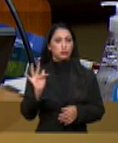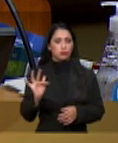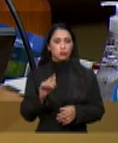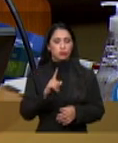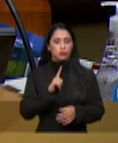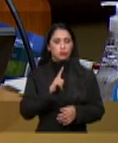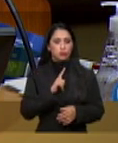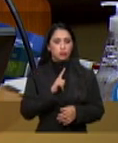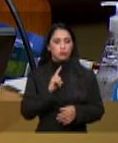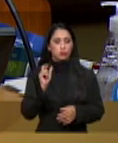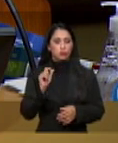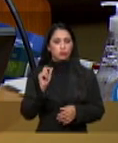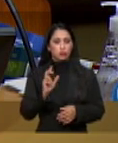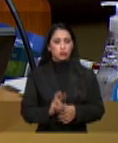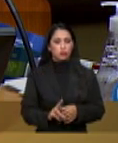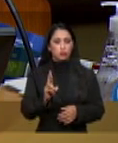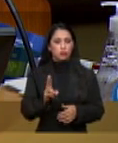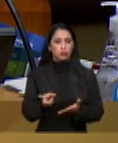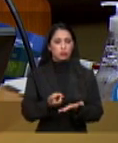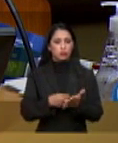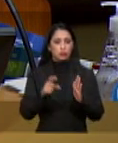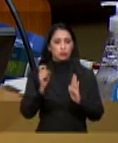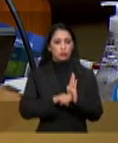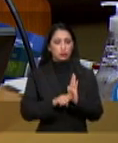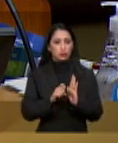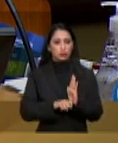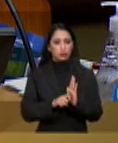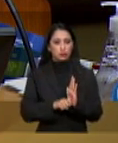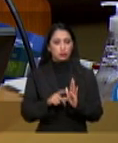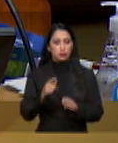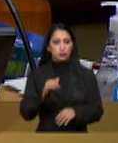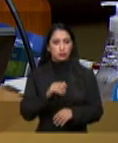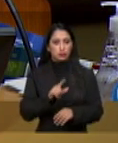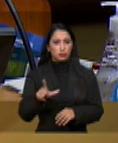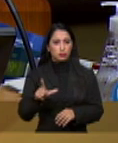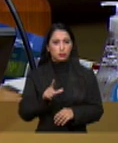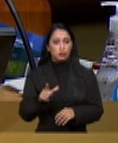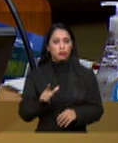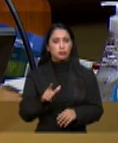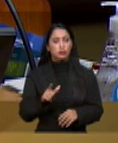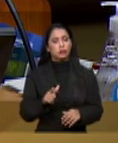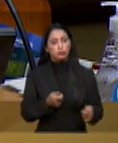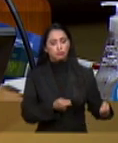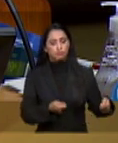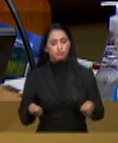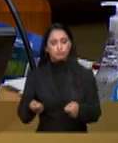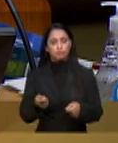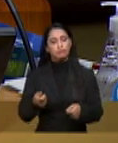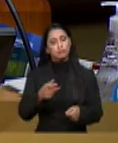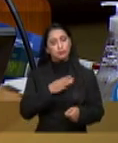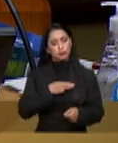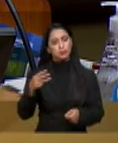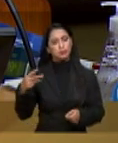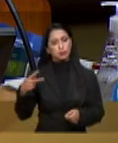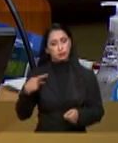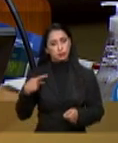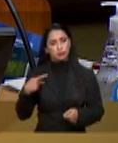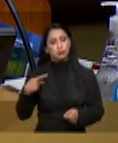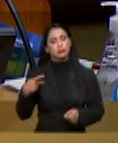refere à remessa de representação fiscal para fins penais ao Ministério Público. Assim, diversamente